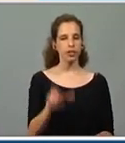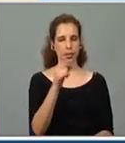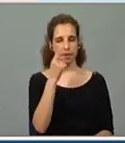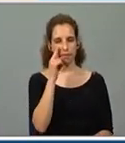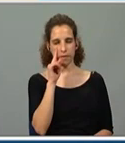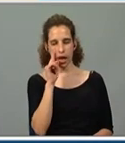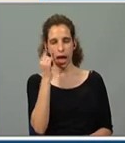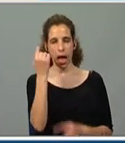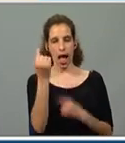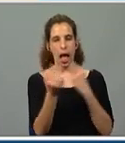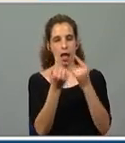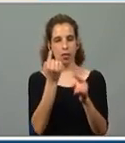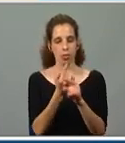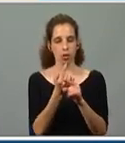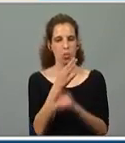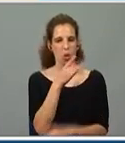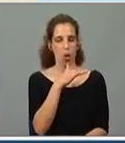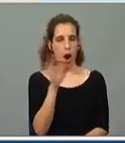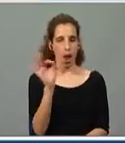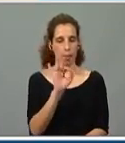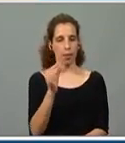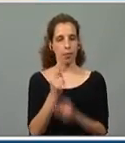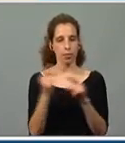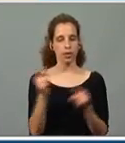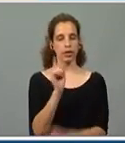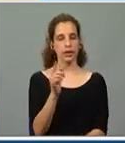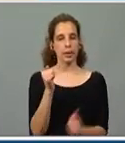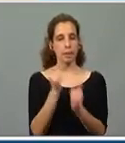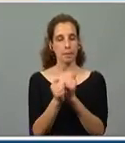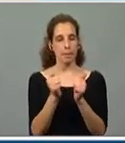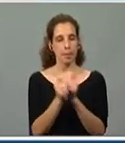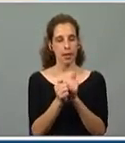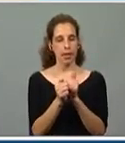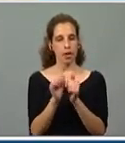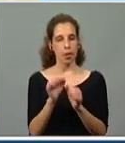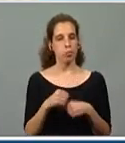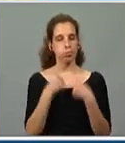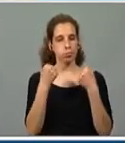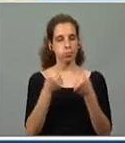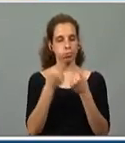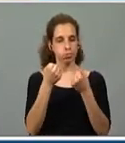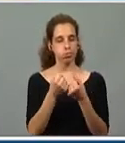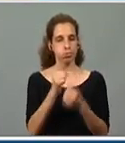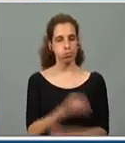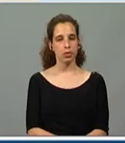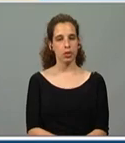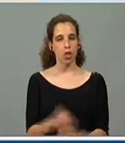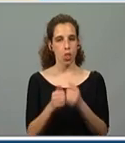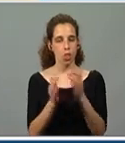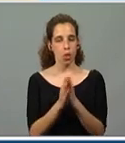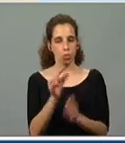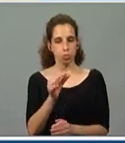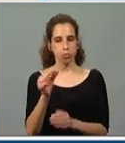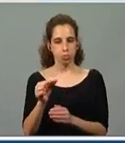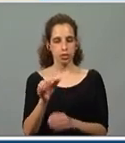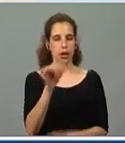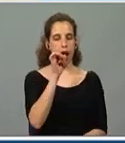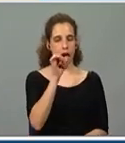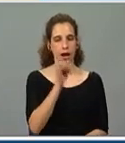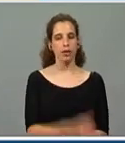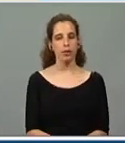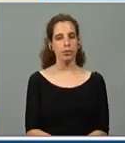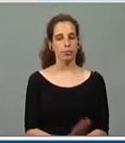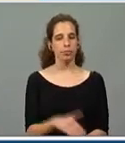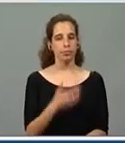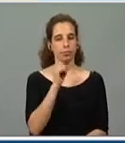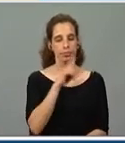nota alguma cor um pouco amarelada. Porquê? Porque este papel de filtro não consegue reter todas as partículas que estavam em suspensão na água. Portanto,